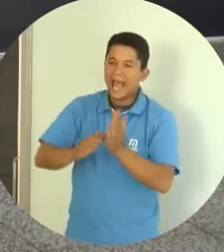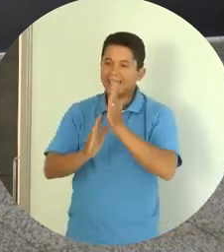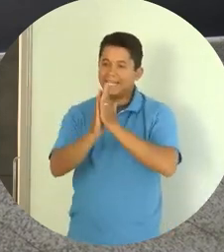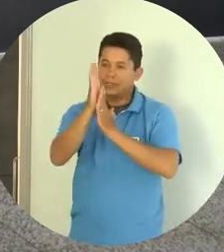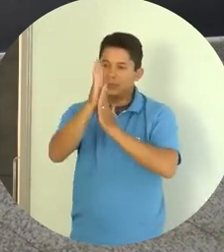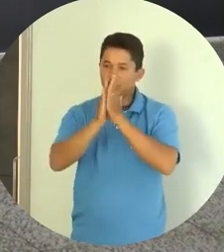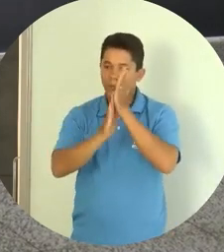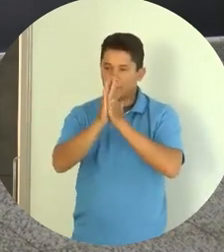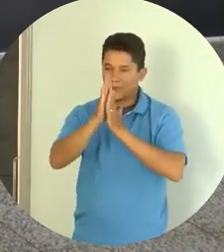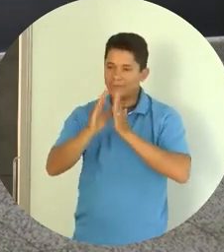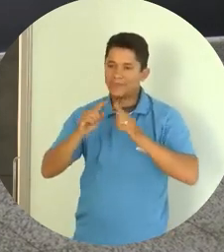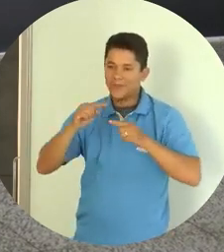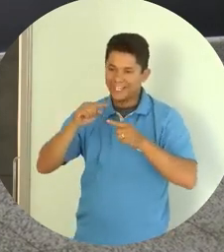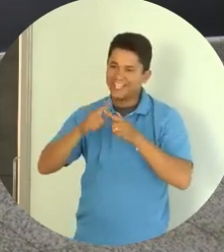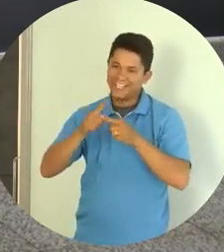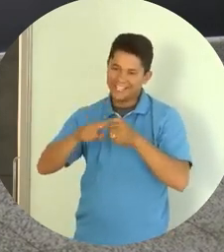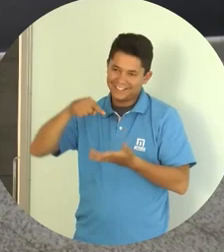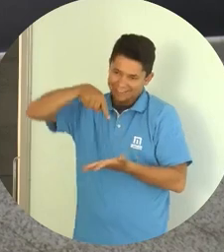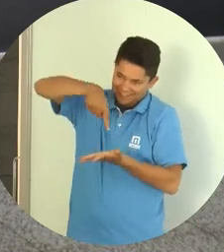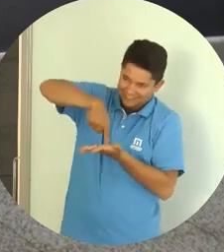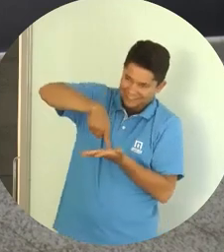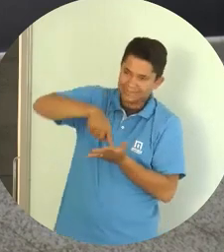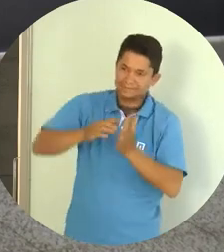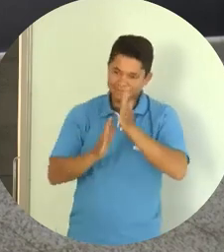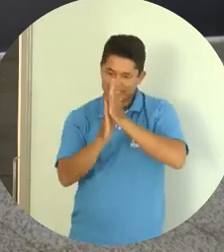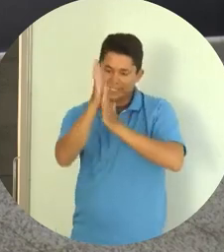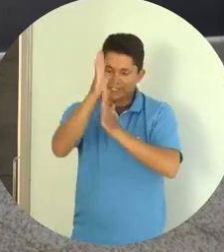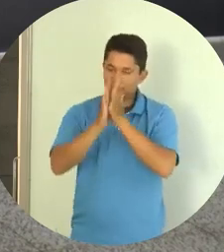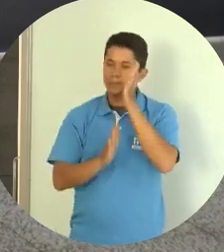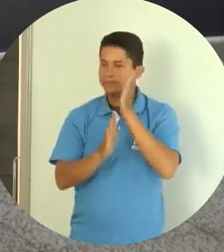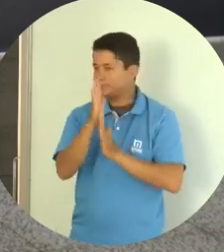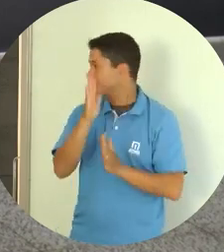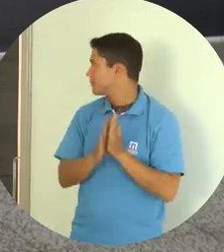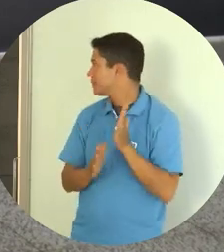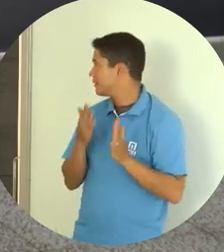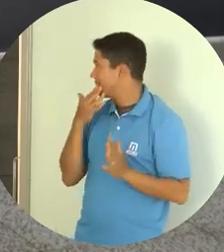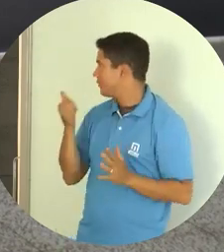ponto decisivo aí para a escolha da fundação.